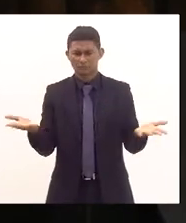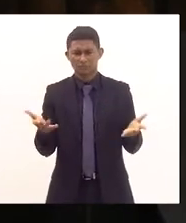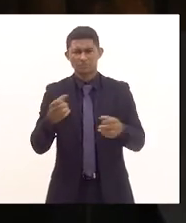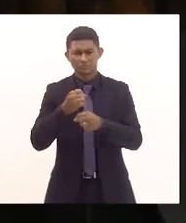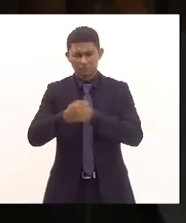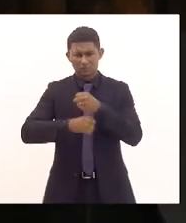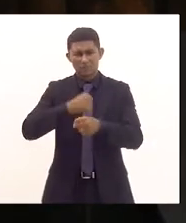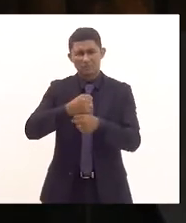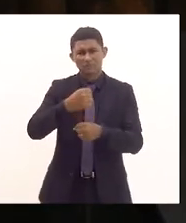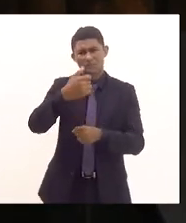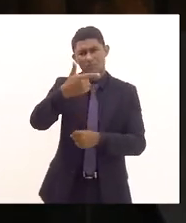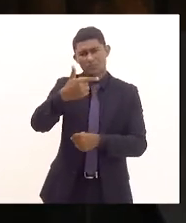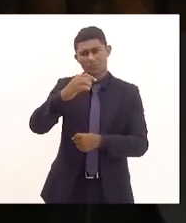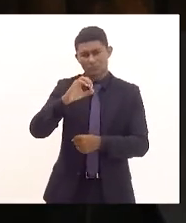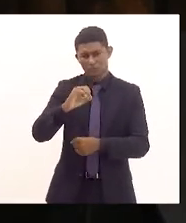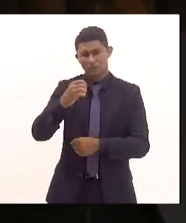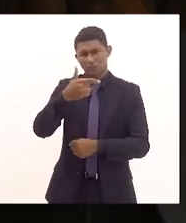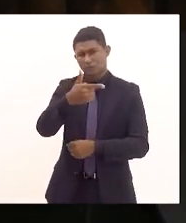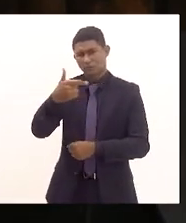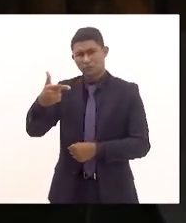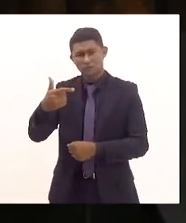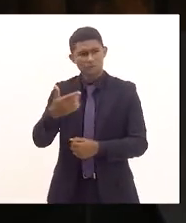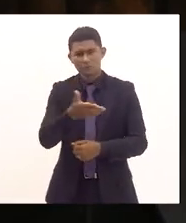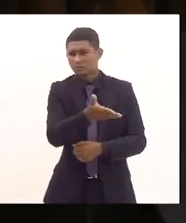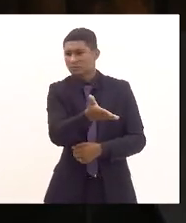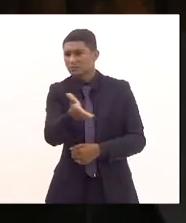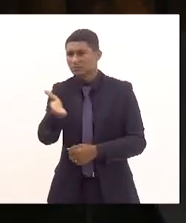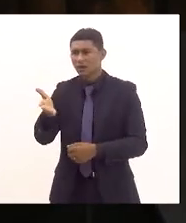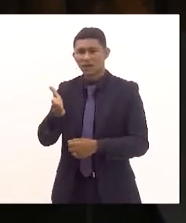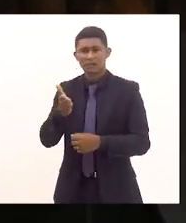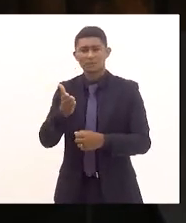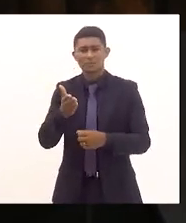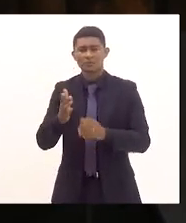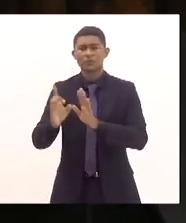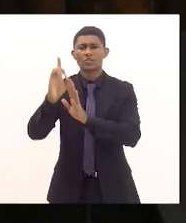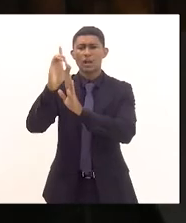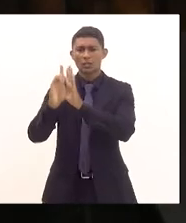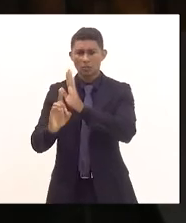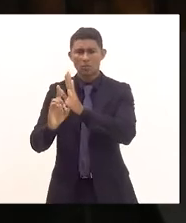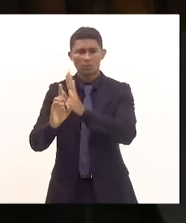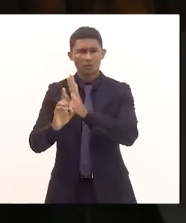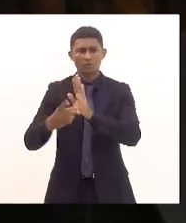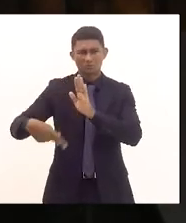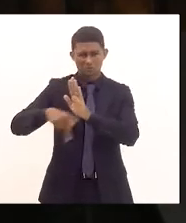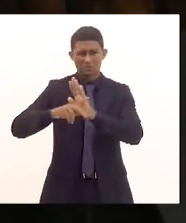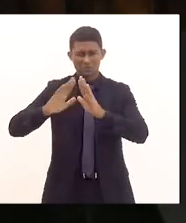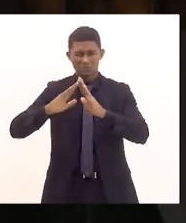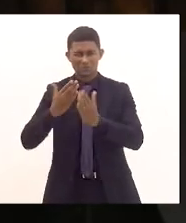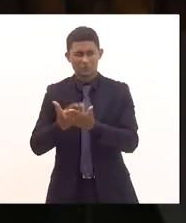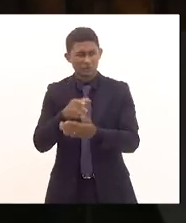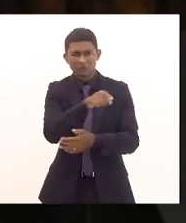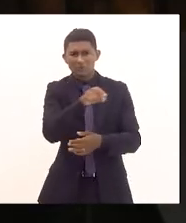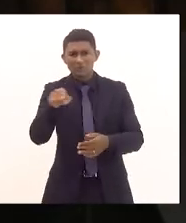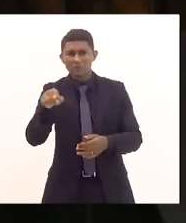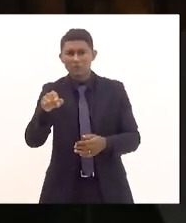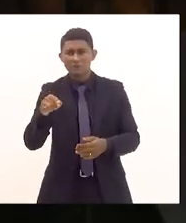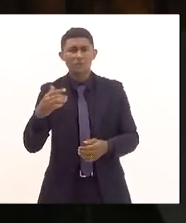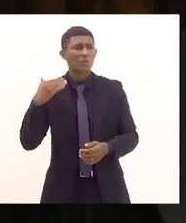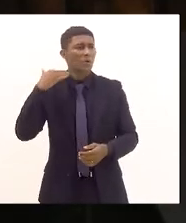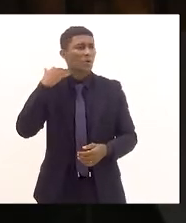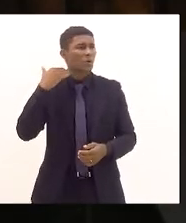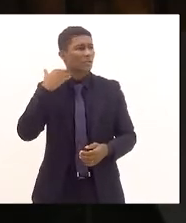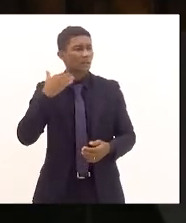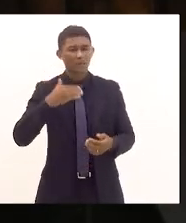2022 o gestores municipais das nossas escolas não podem movimentar a conta para além de